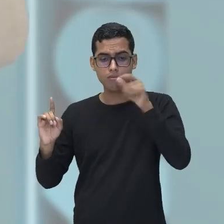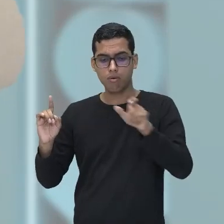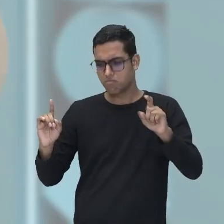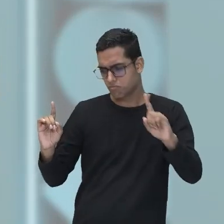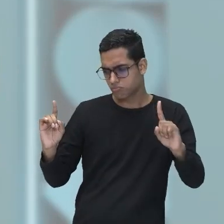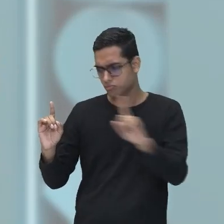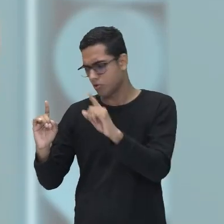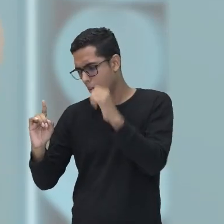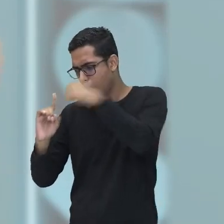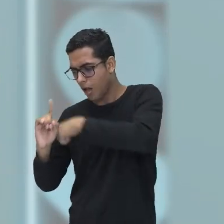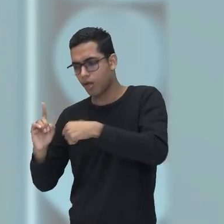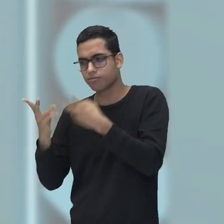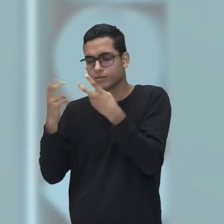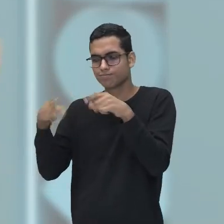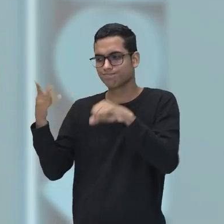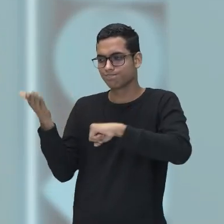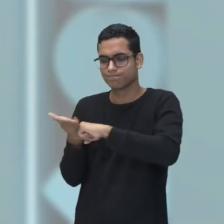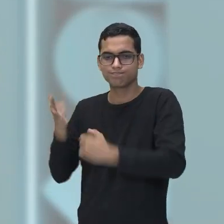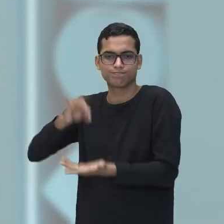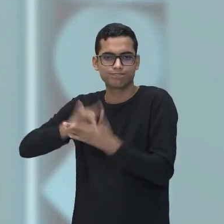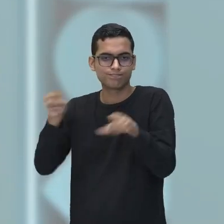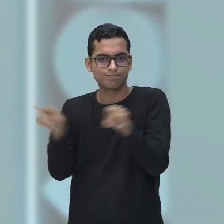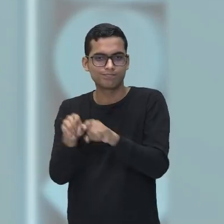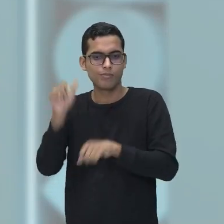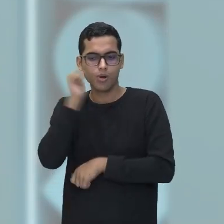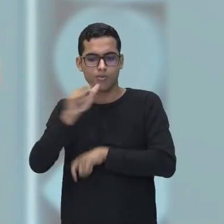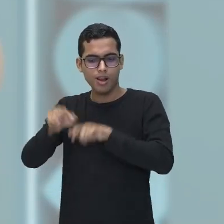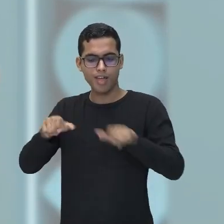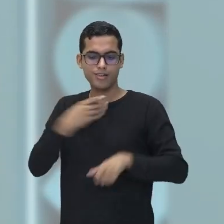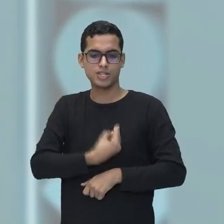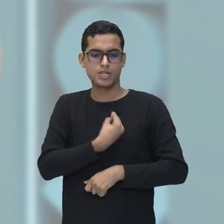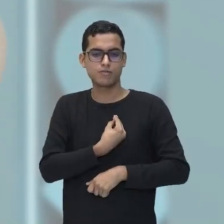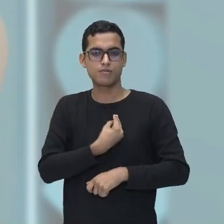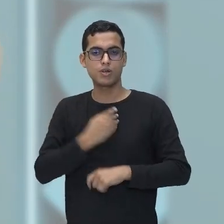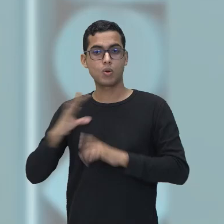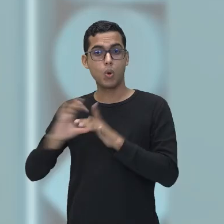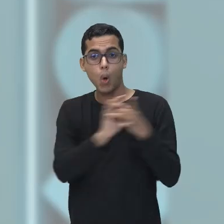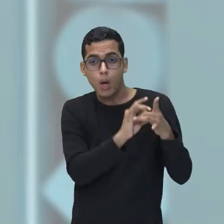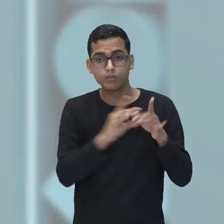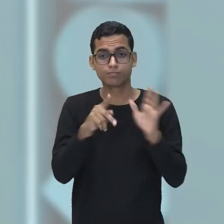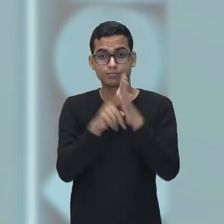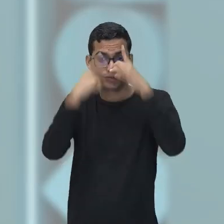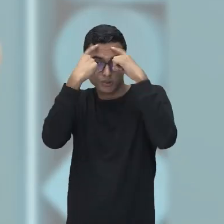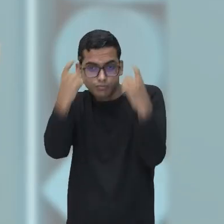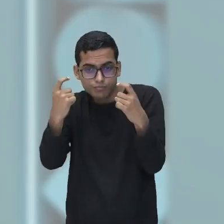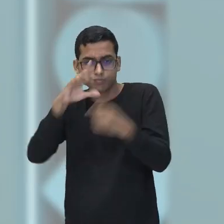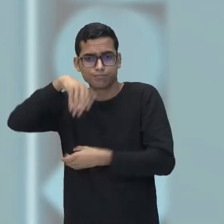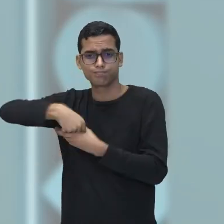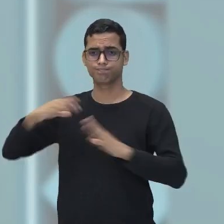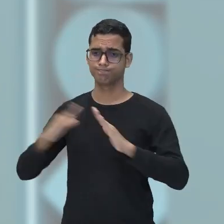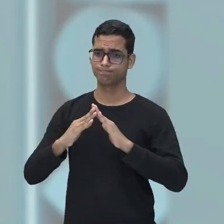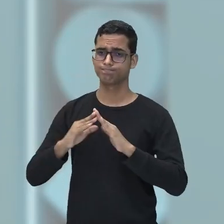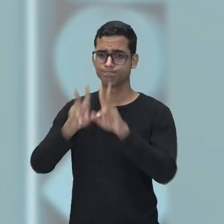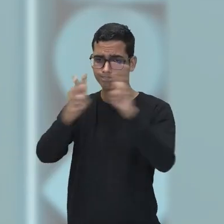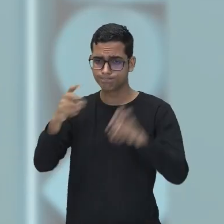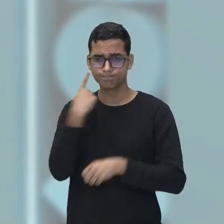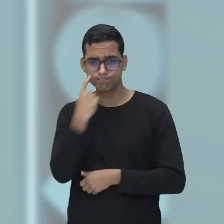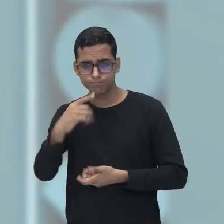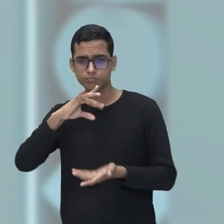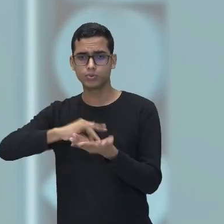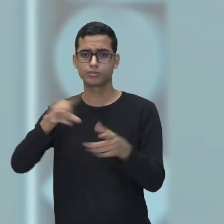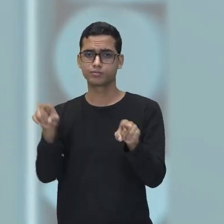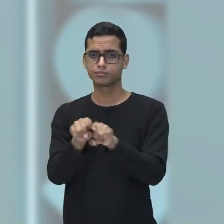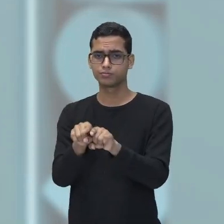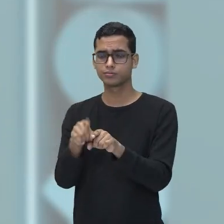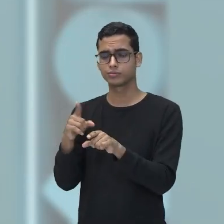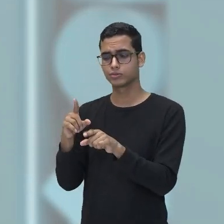contemporânea, né, aí essa situação de mulheres que passam por violência. Então, é realmente uma abordagem muito interessante sobre um tema